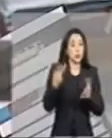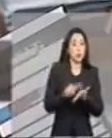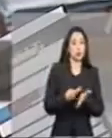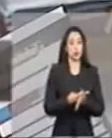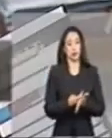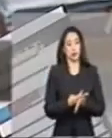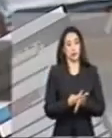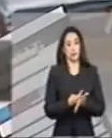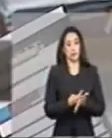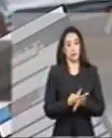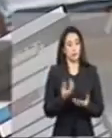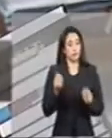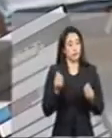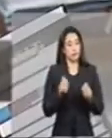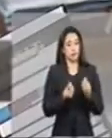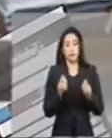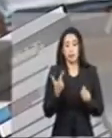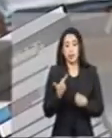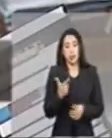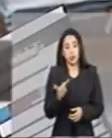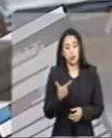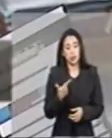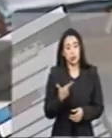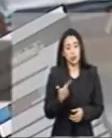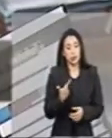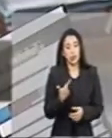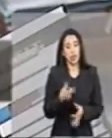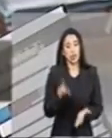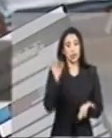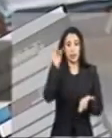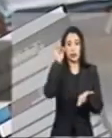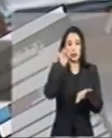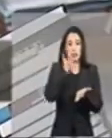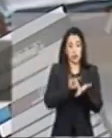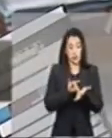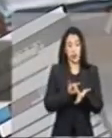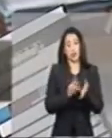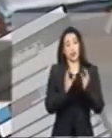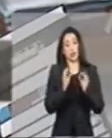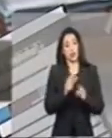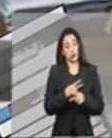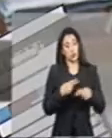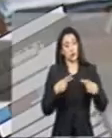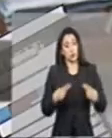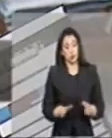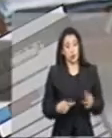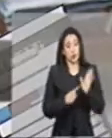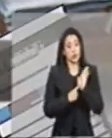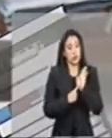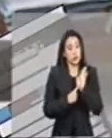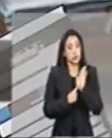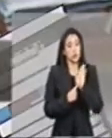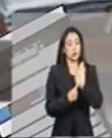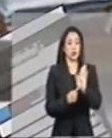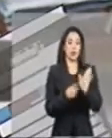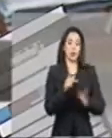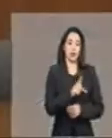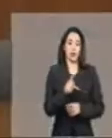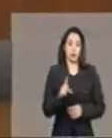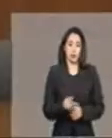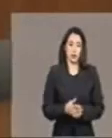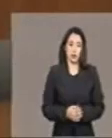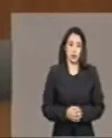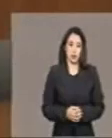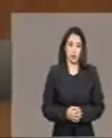Não surgiu elemento concreto que revelasse, presidente,